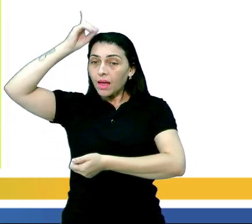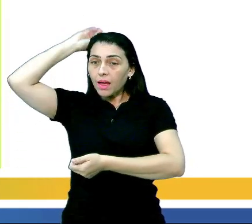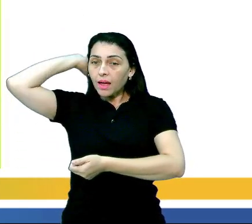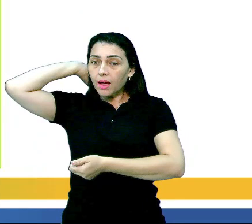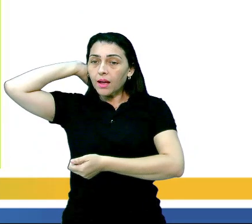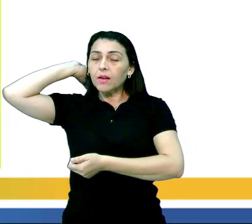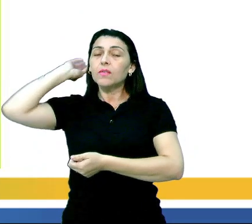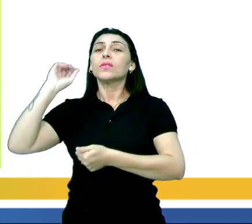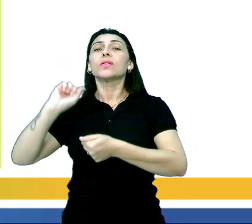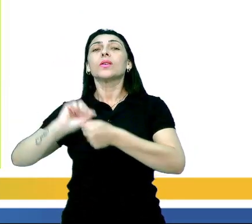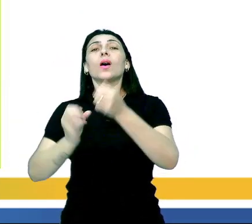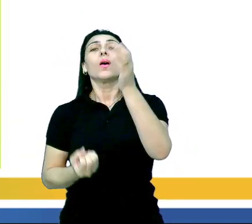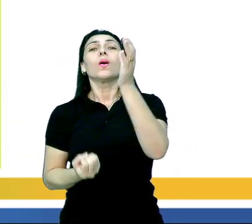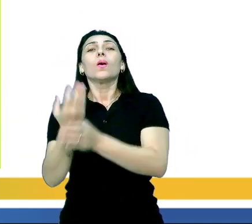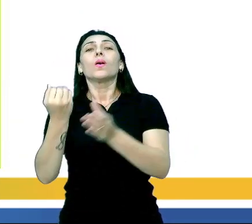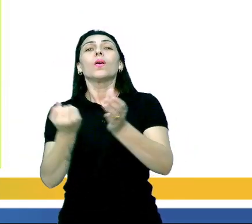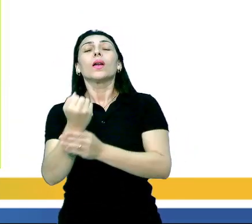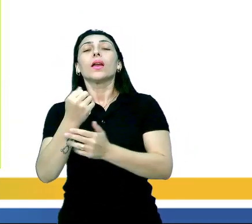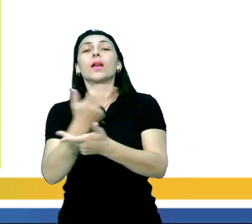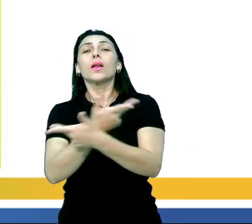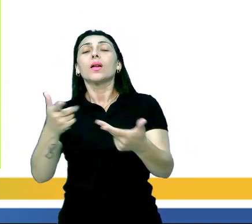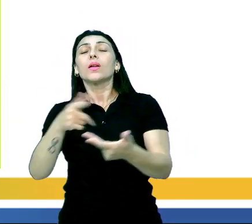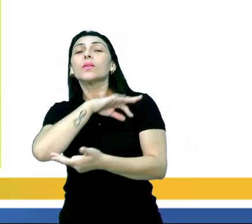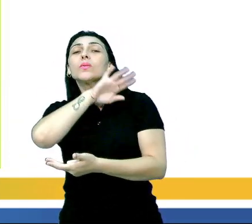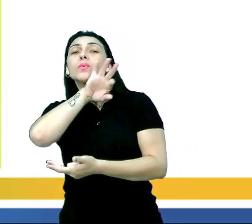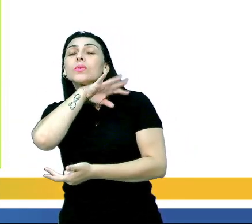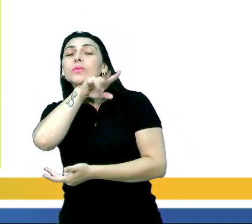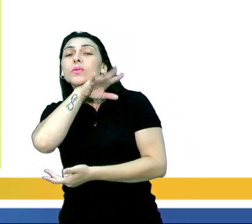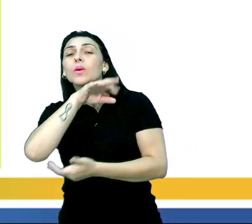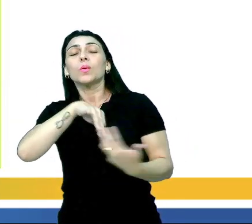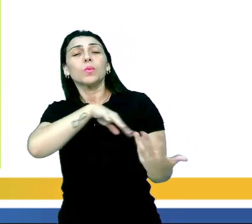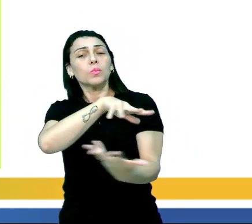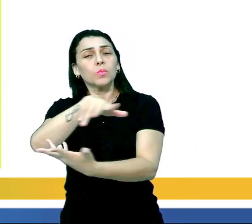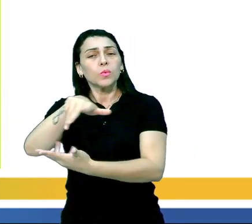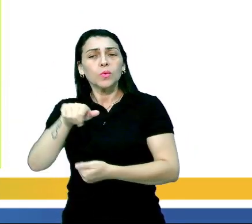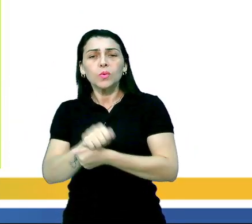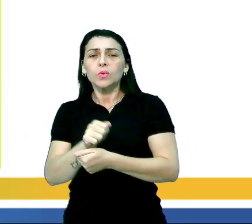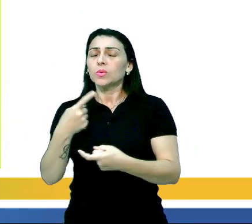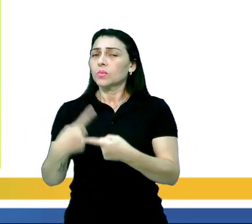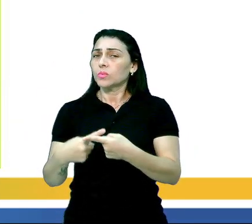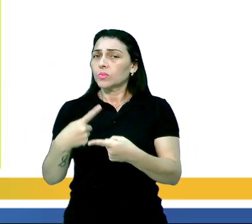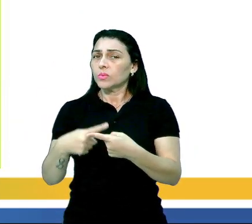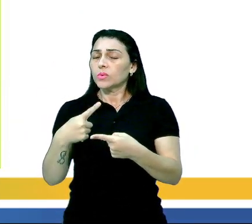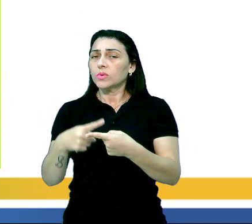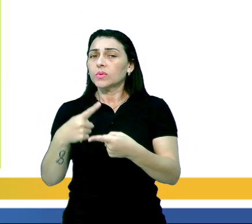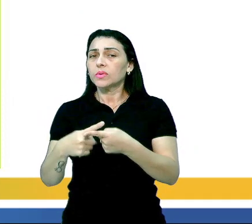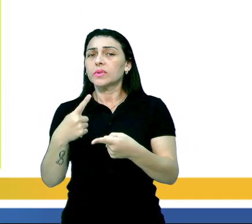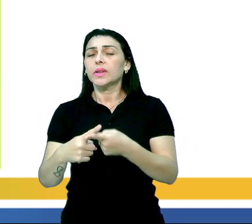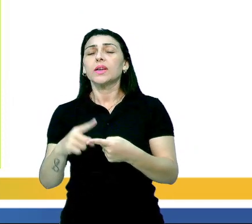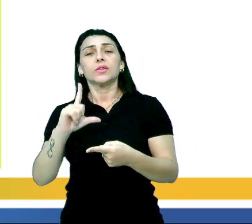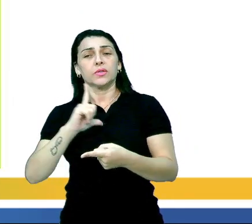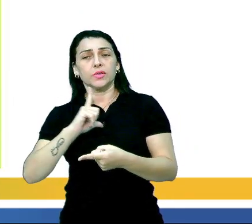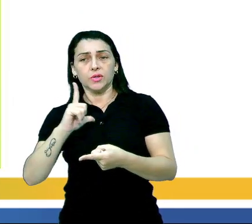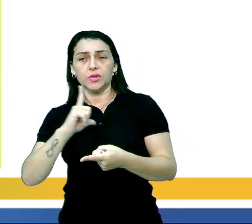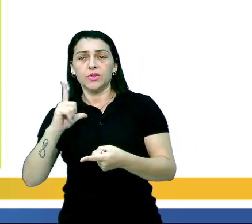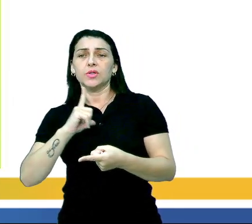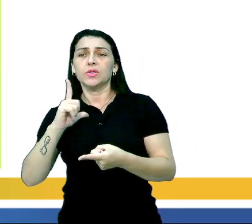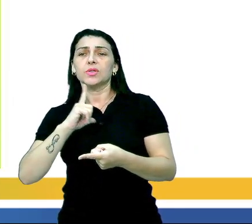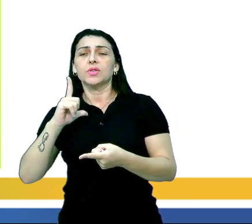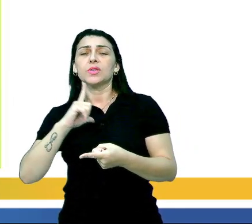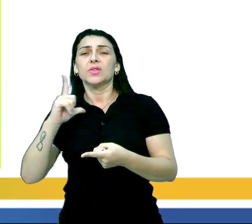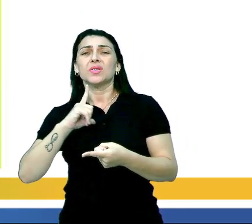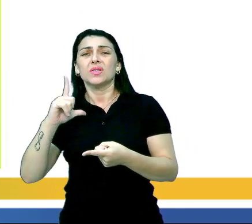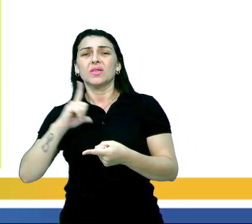A Origem das Espécies, então foi um rebu danado no mundo inteiro, porque até então a gente tinha aquela teoria